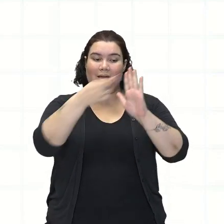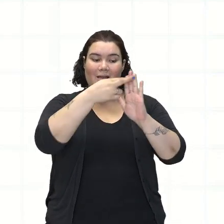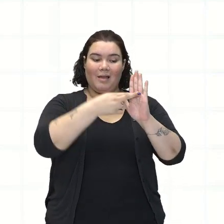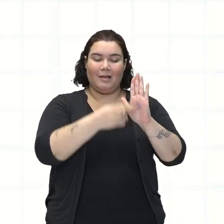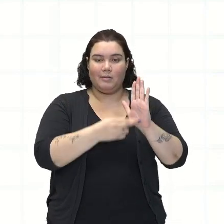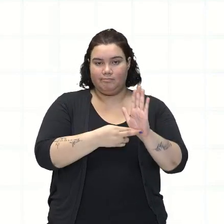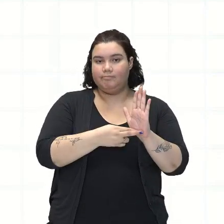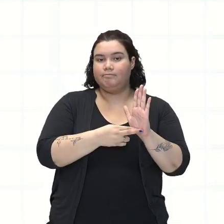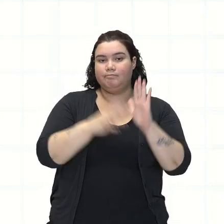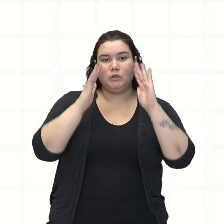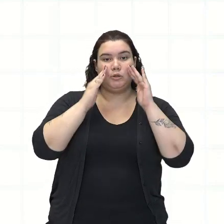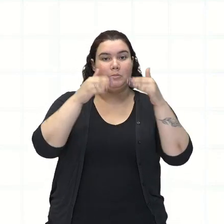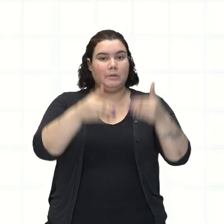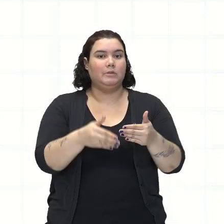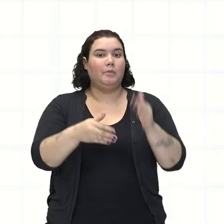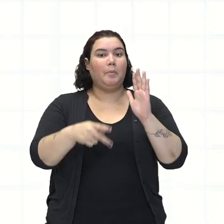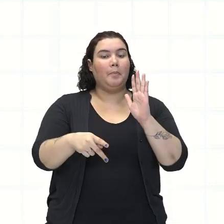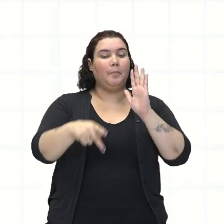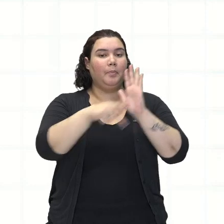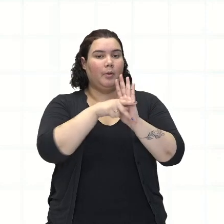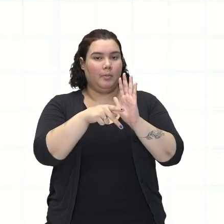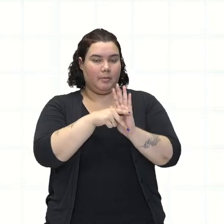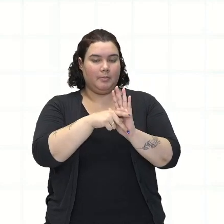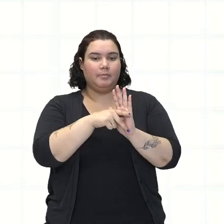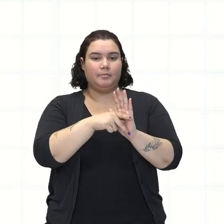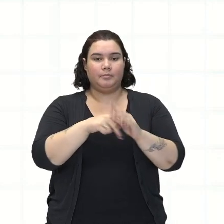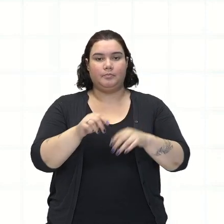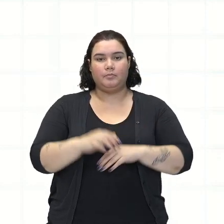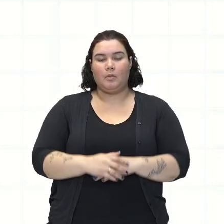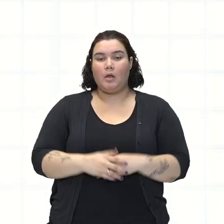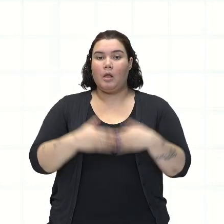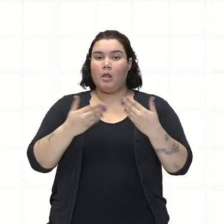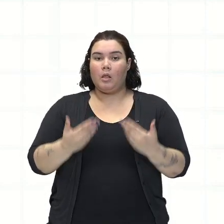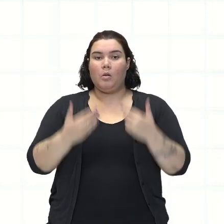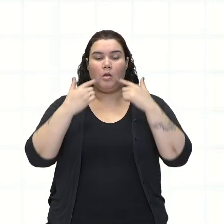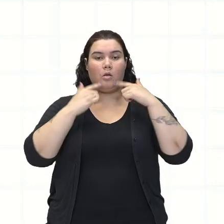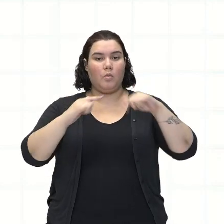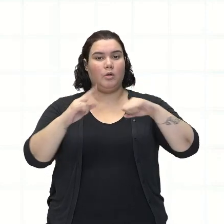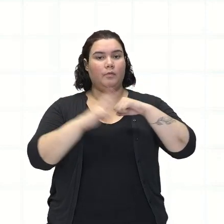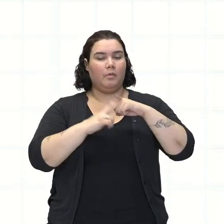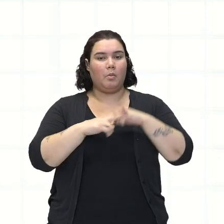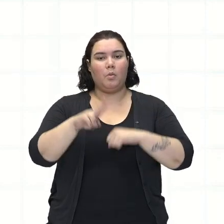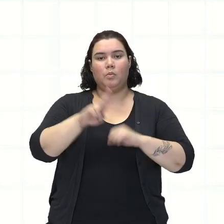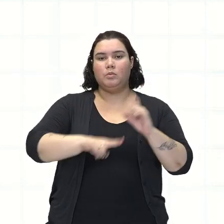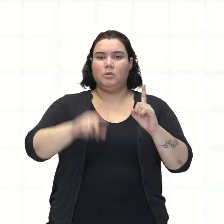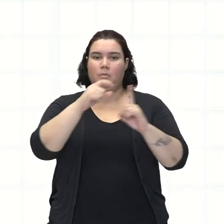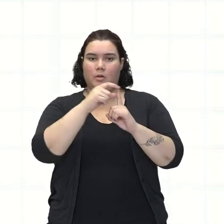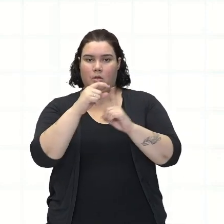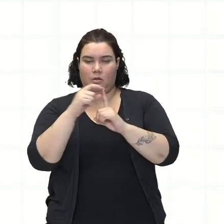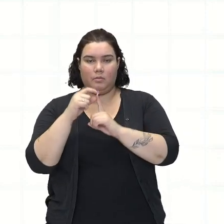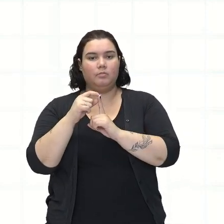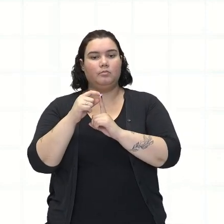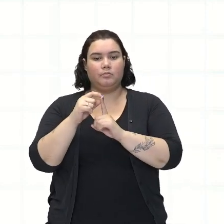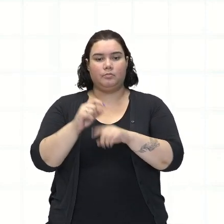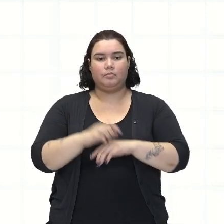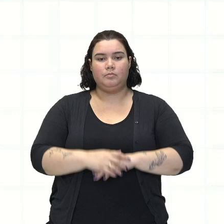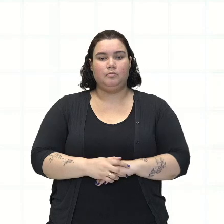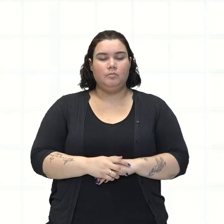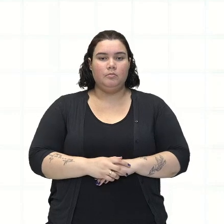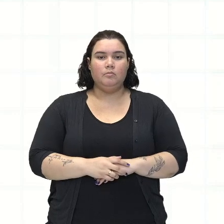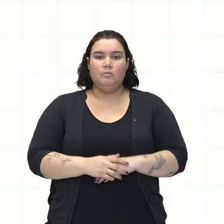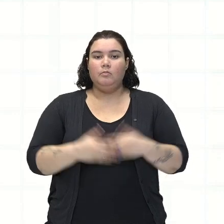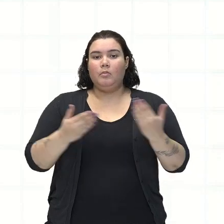regras específicas. Então a nossa linguagem verbal, ela lida com palavras. Encontrei palavras, sejam